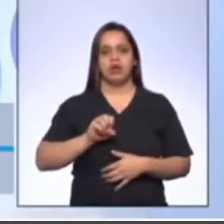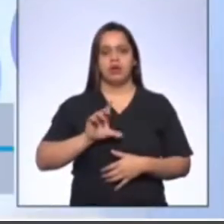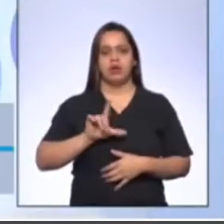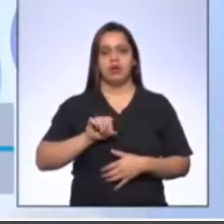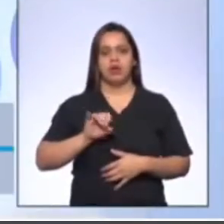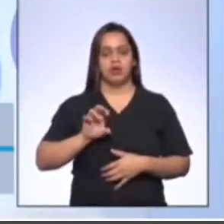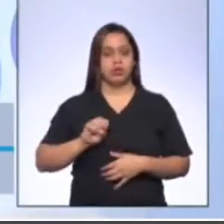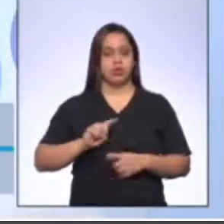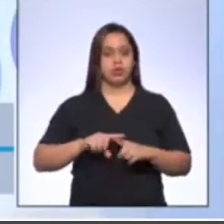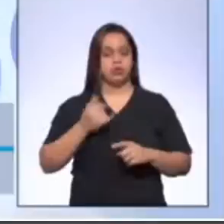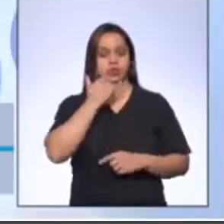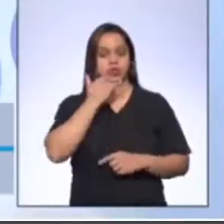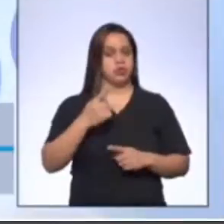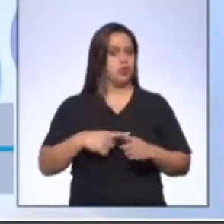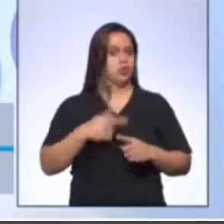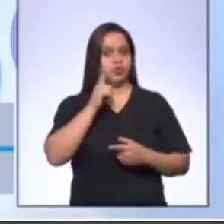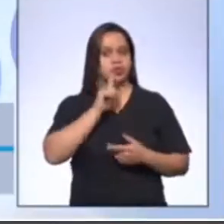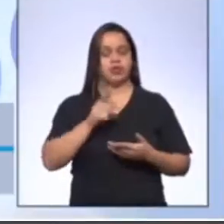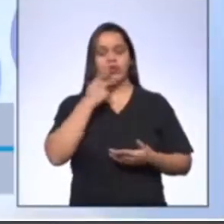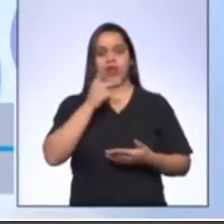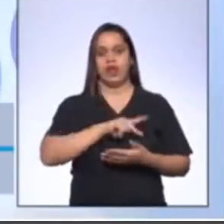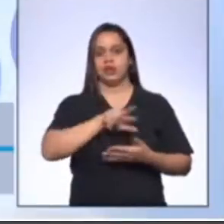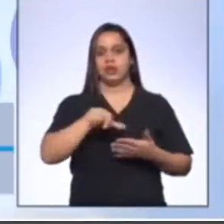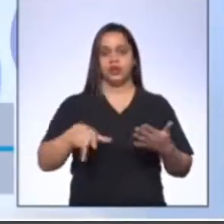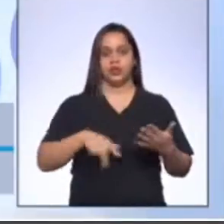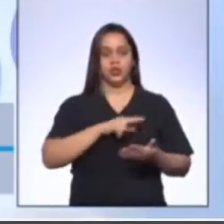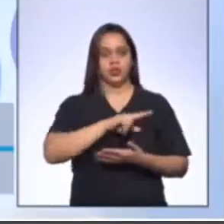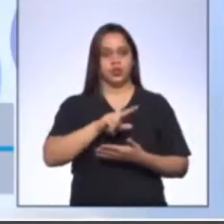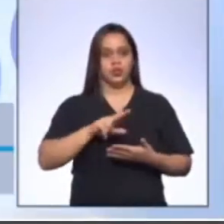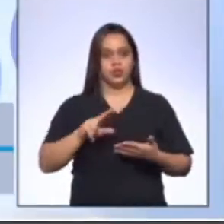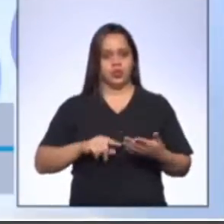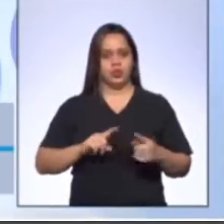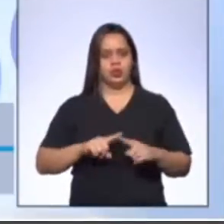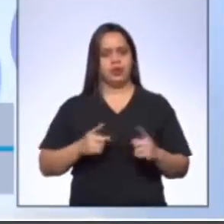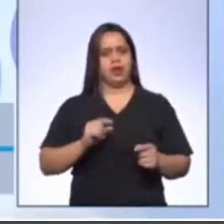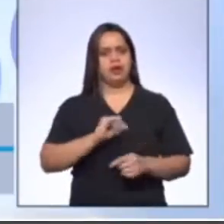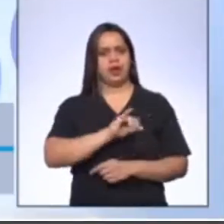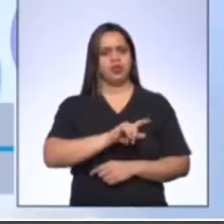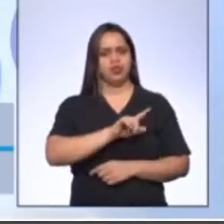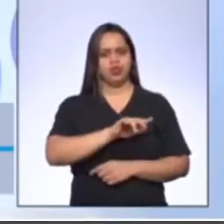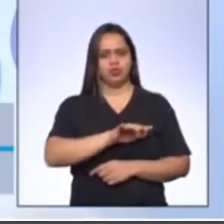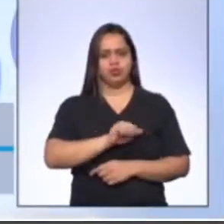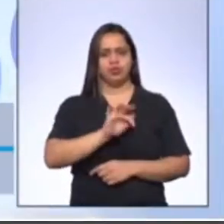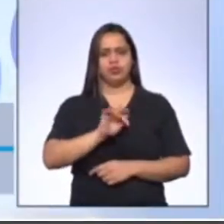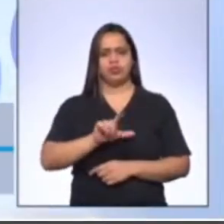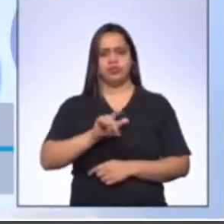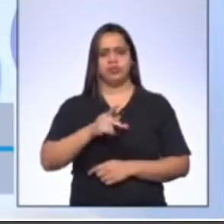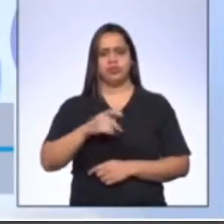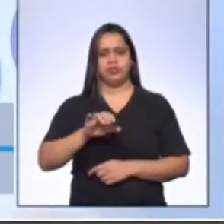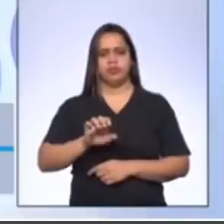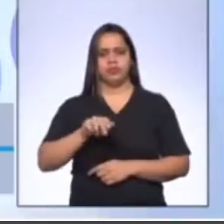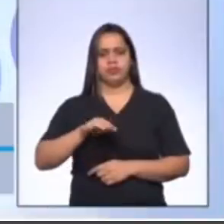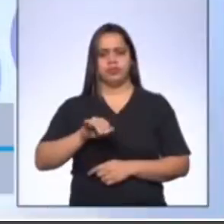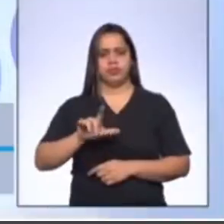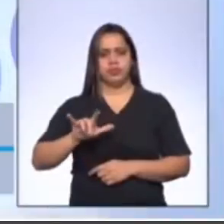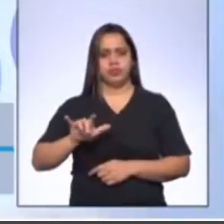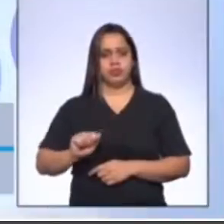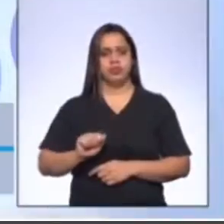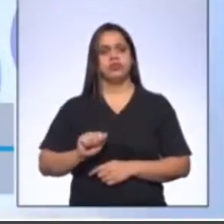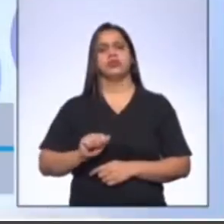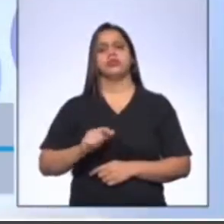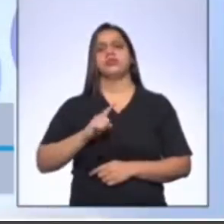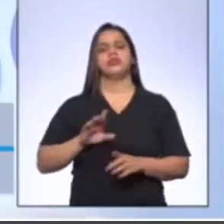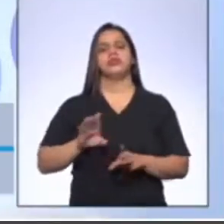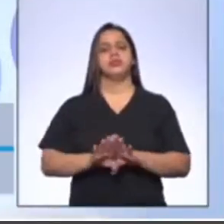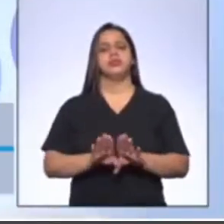falar de todos mas olha a júlia o felipe emília é nós temos